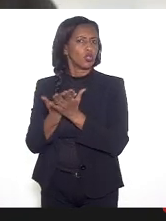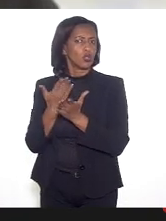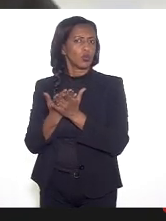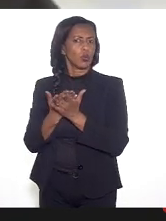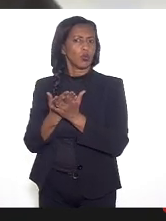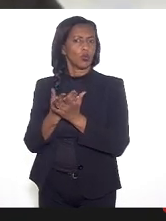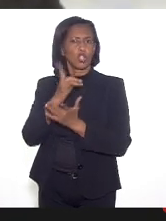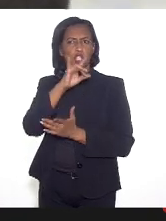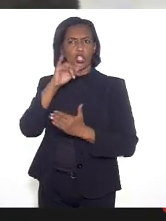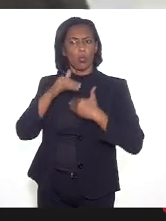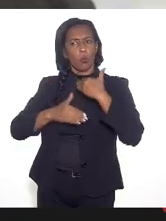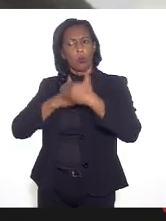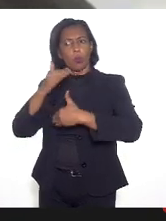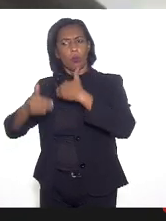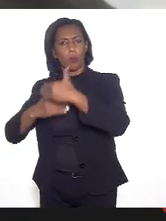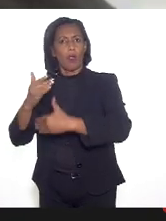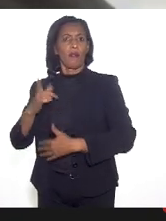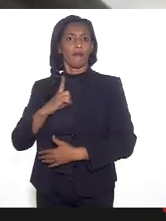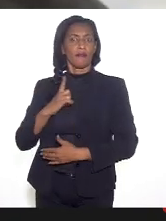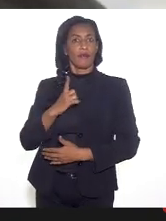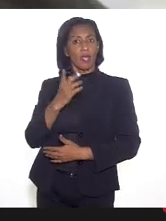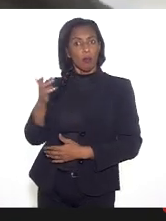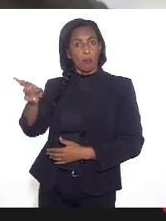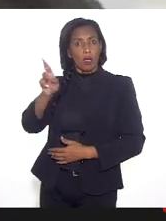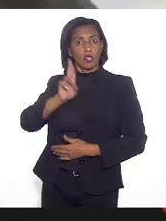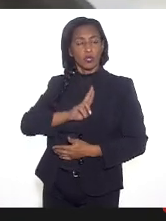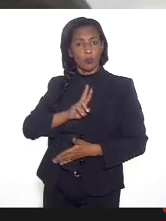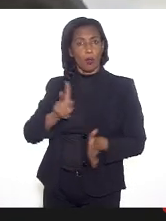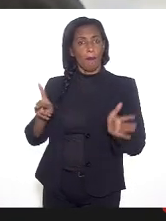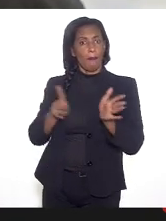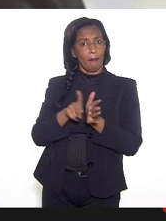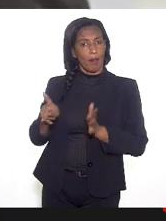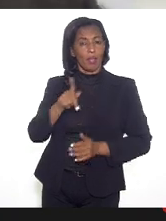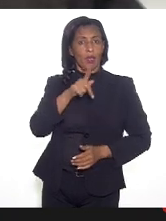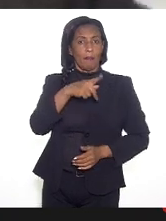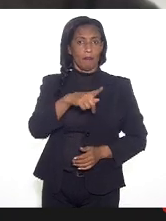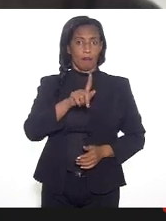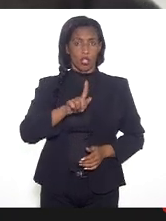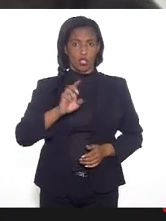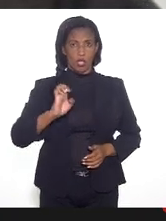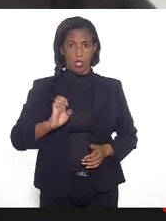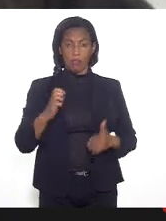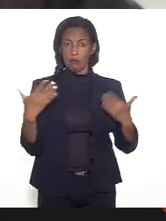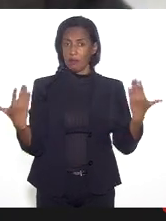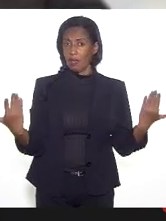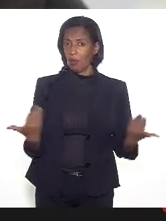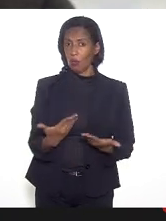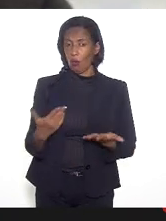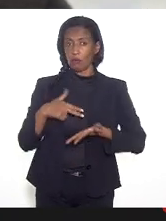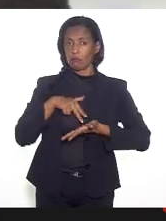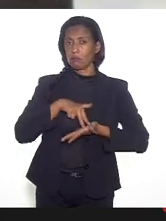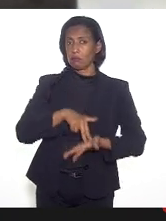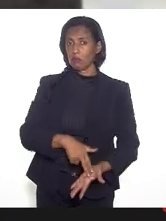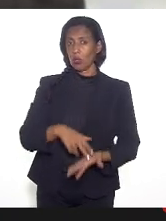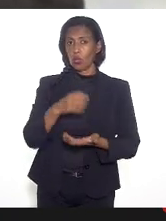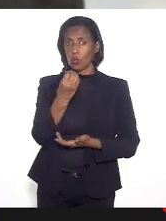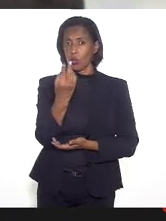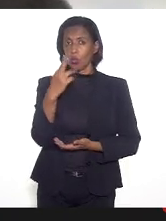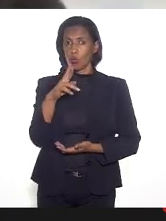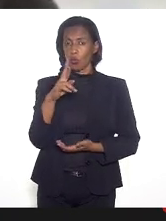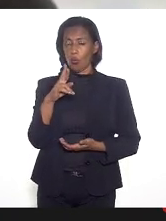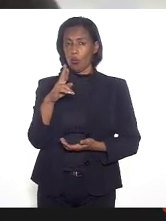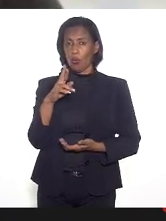dias veio uma resposta por parte da PGE e que agora o posicionamento do doutor Fernando foi